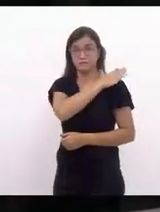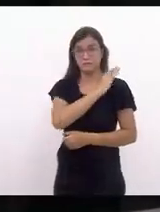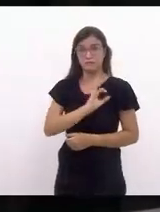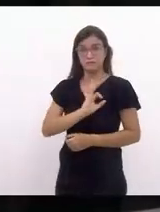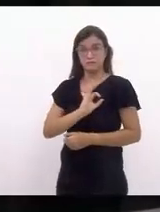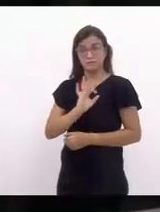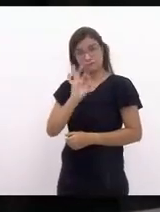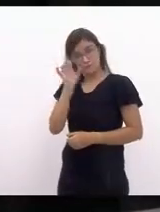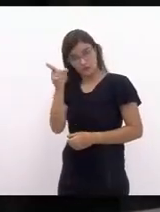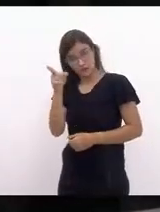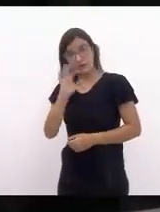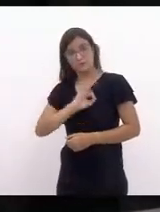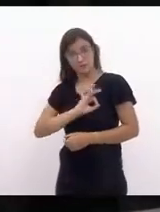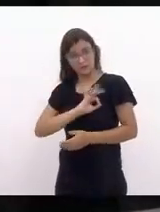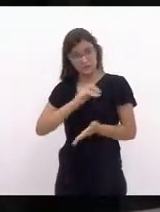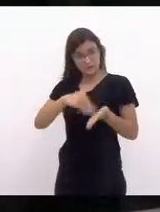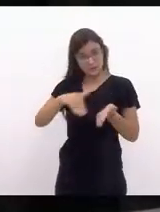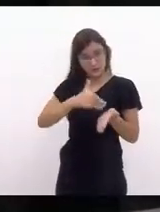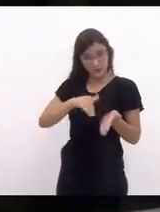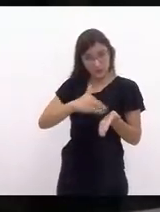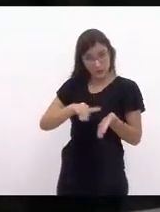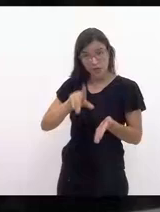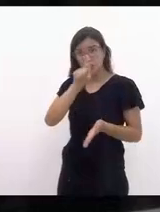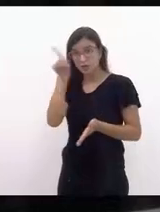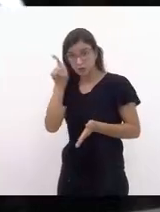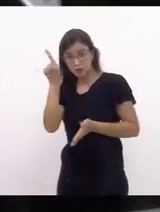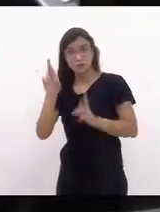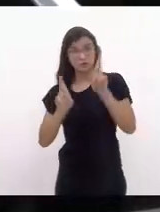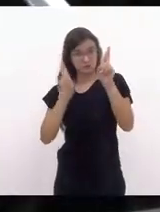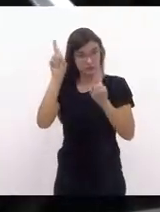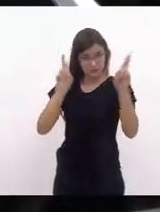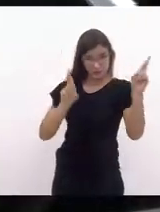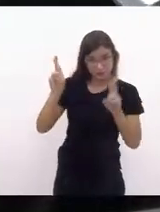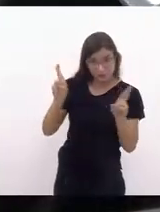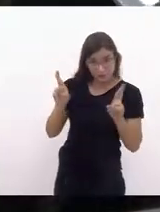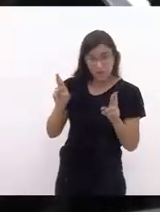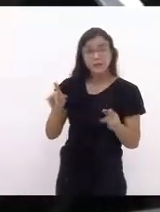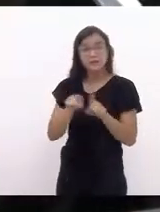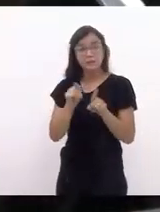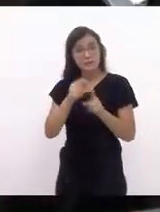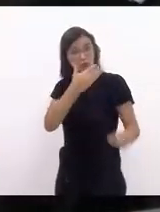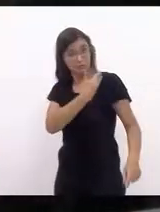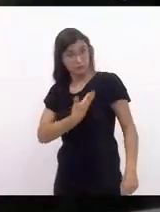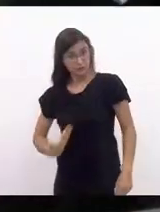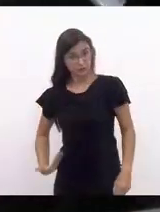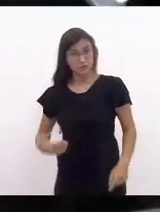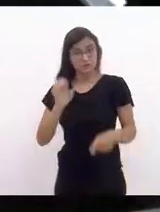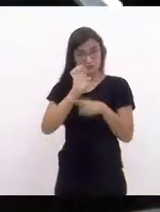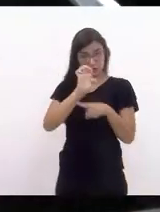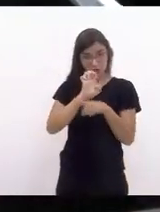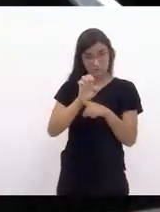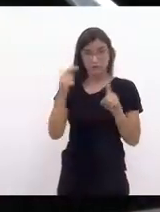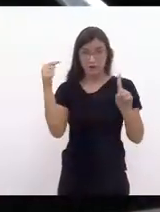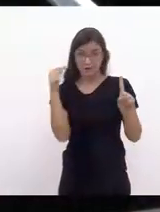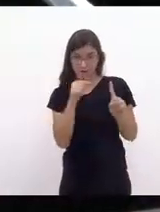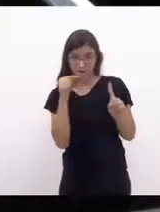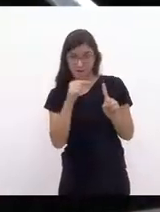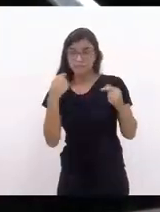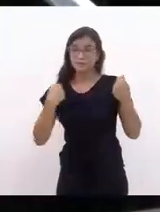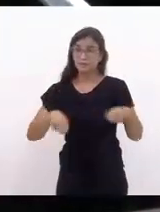hoje o secretário da Polícia Militar o governador do Estado reveja porque isso é muito importante